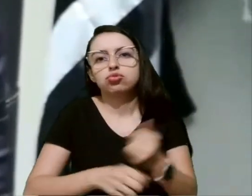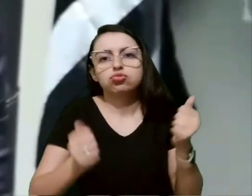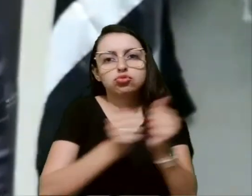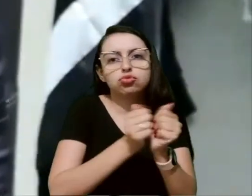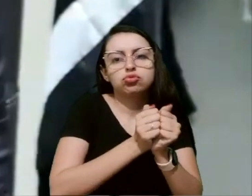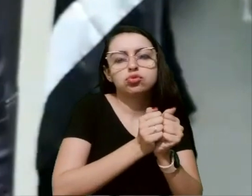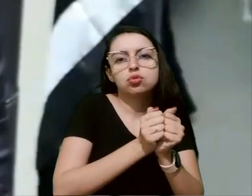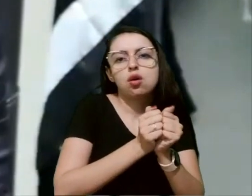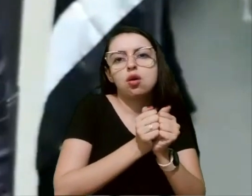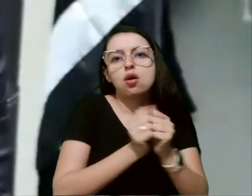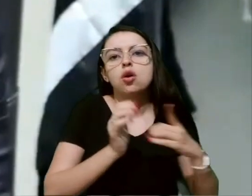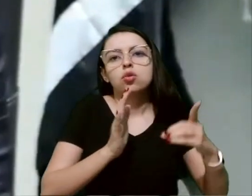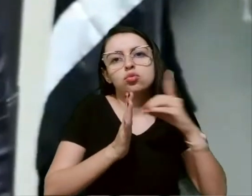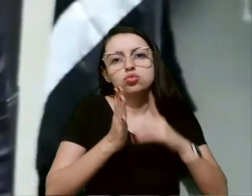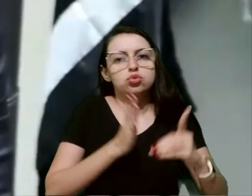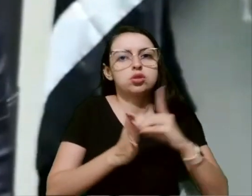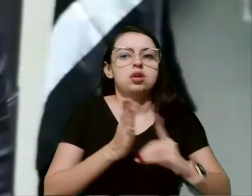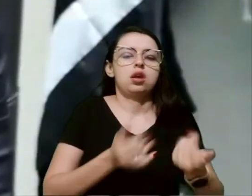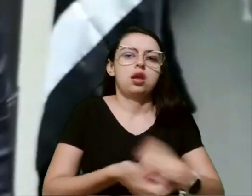nós somos hoje